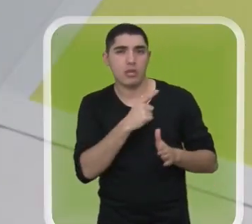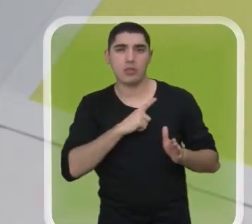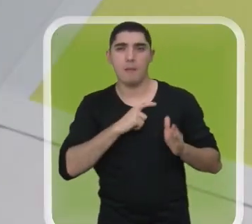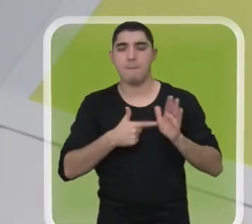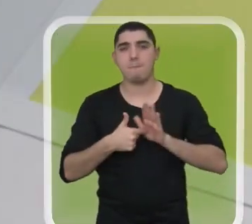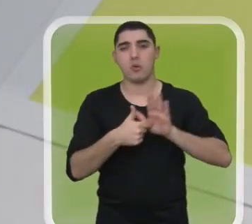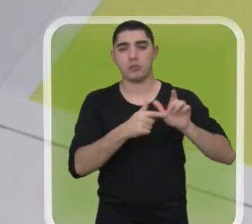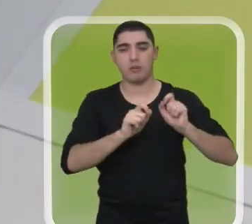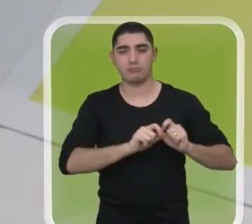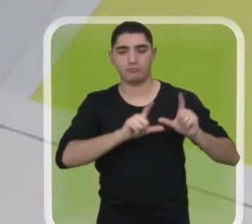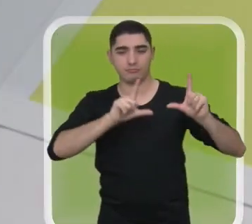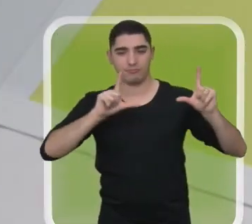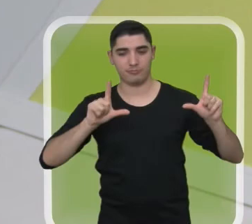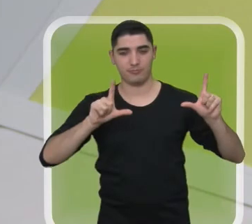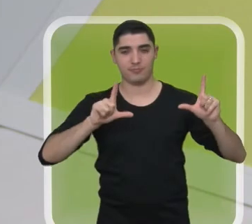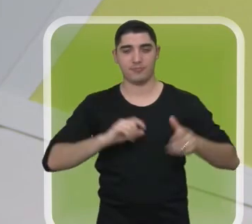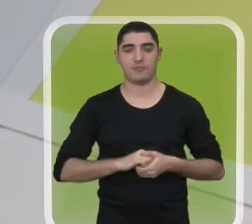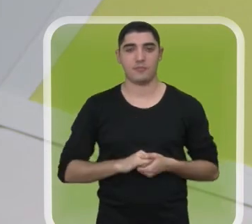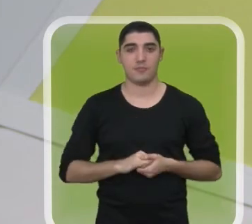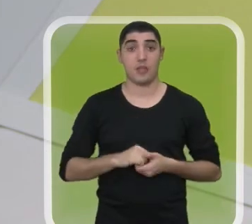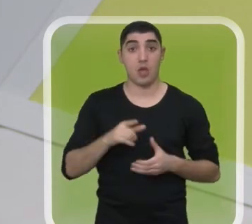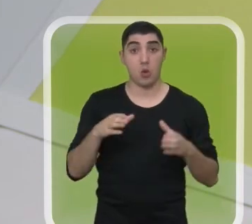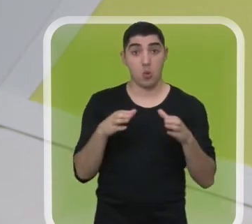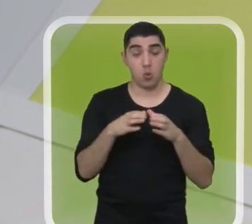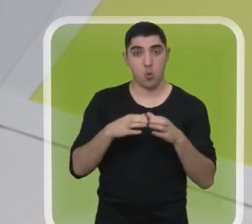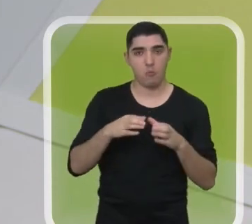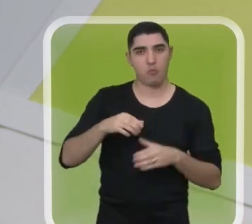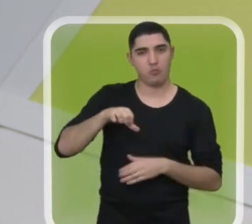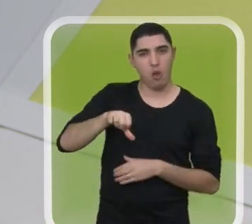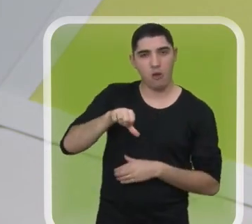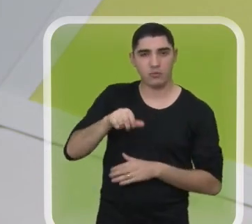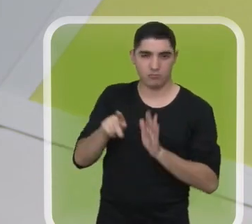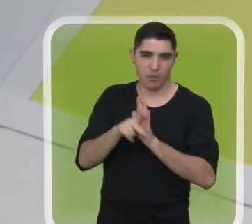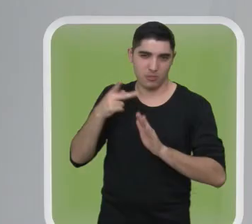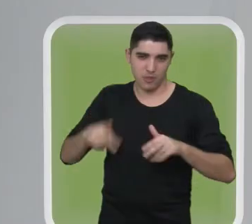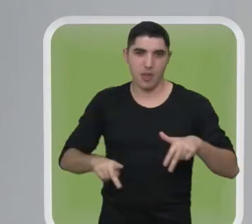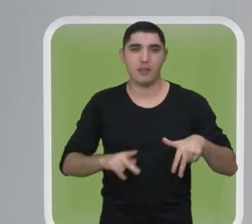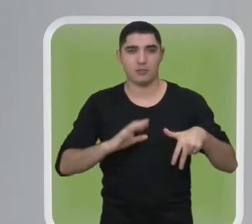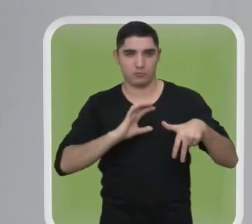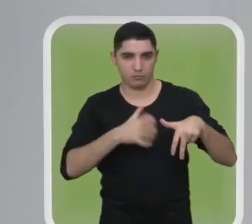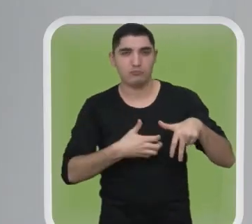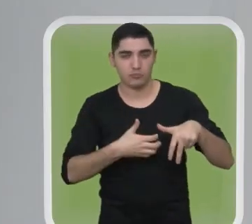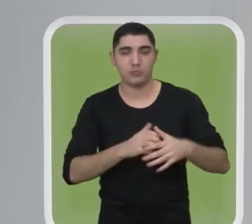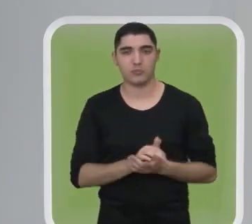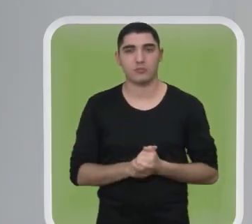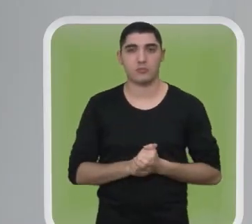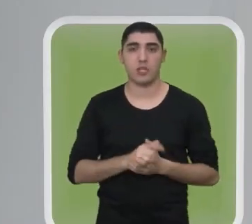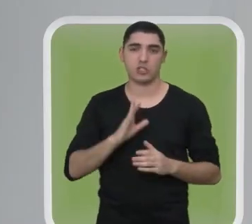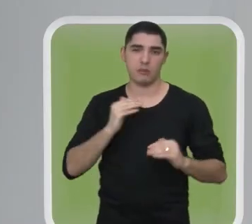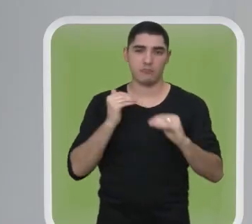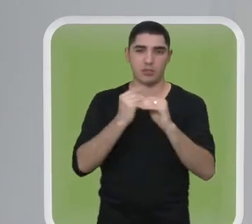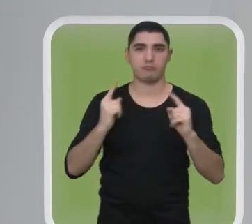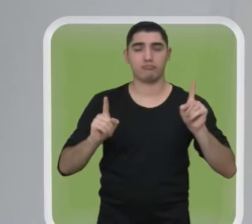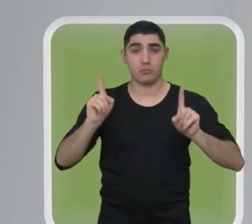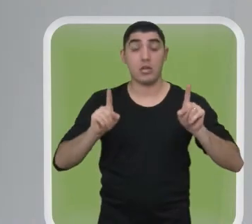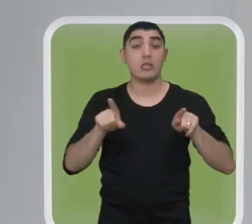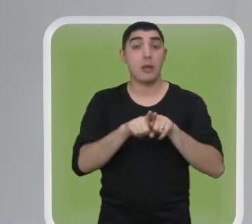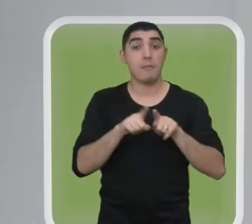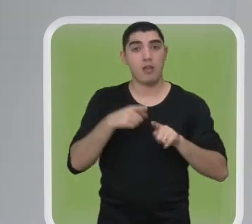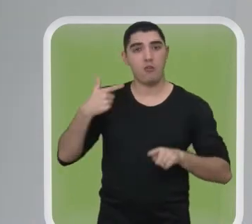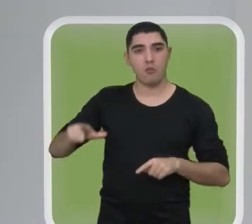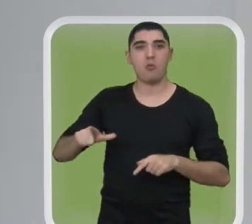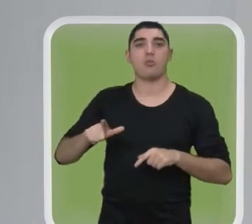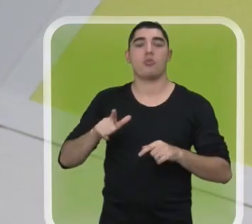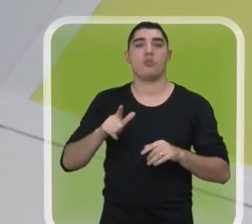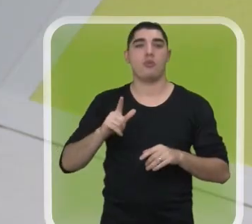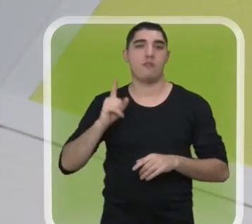resultado do grupo 9, o grupo do Joseense. Joseense no empate com a Inter de Bebedouro, o Flamengo de Guarulhos batendo o Taquaritinga